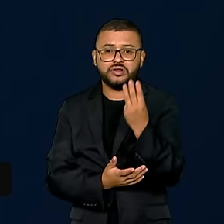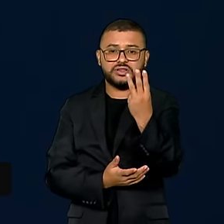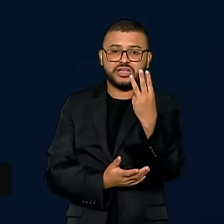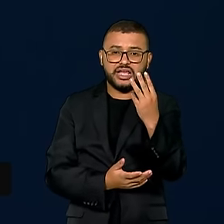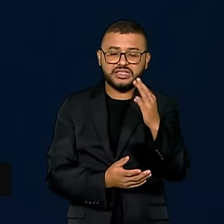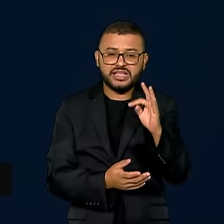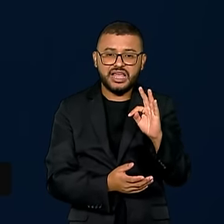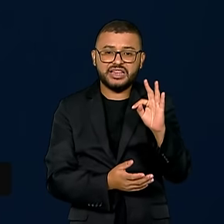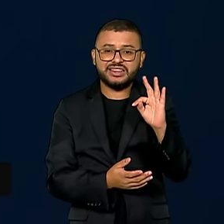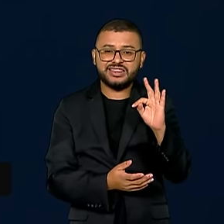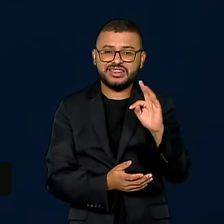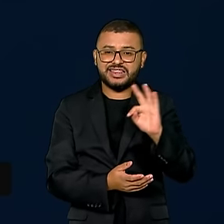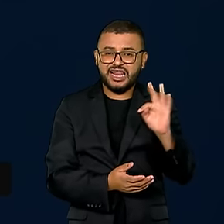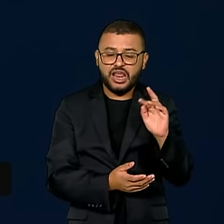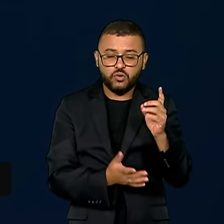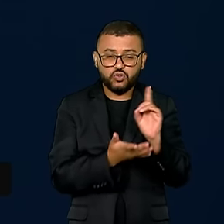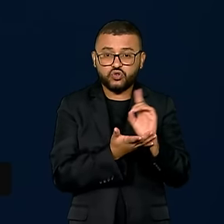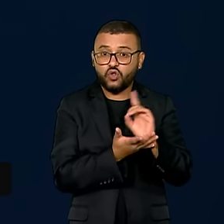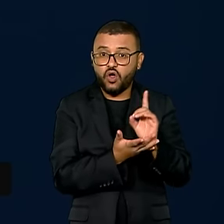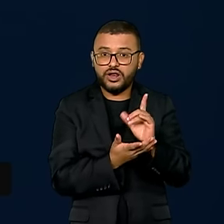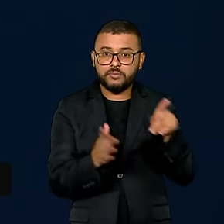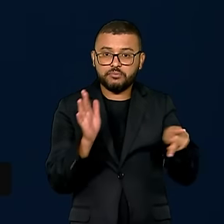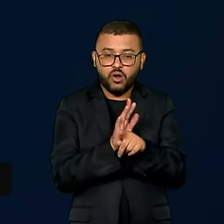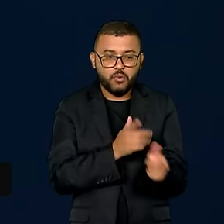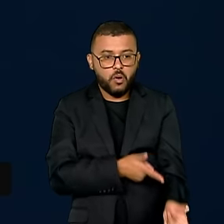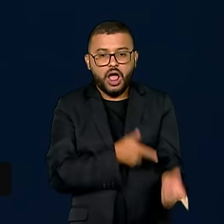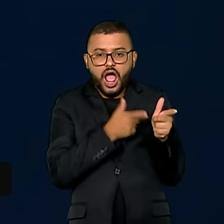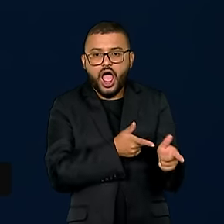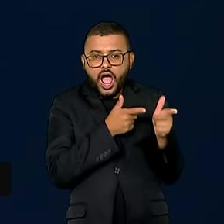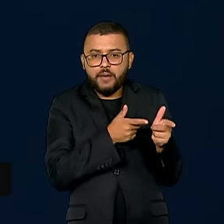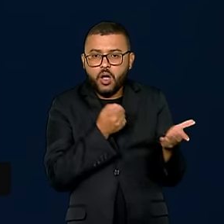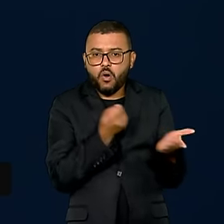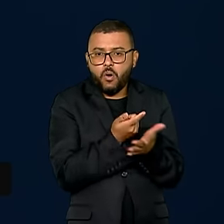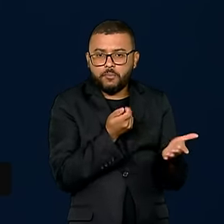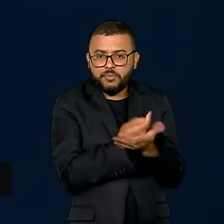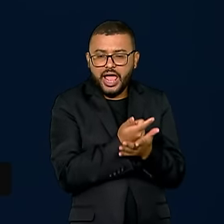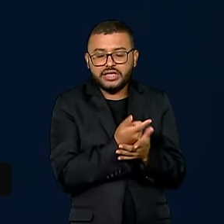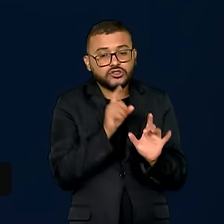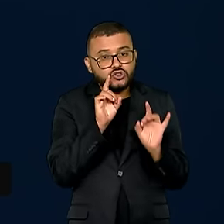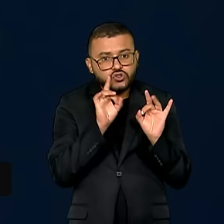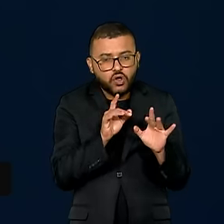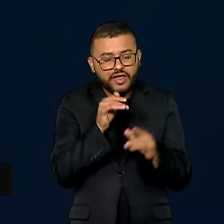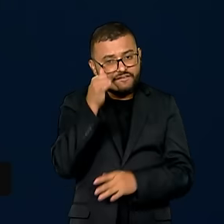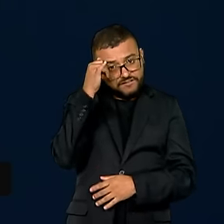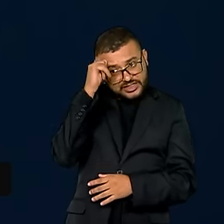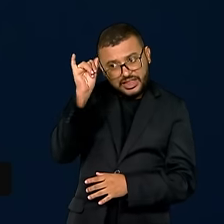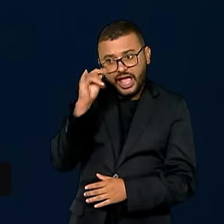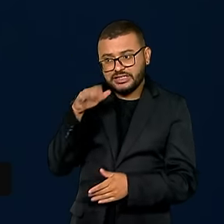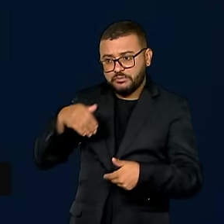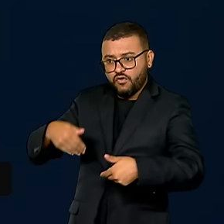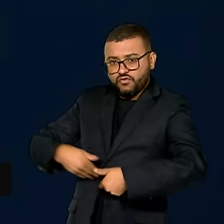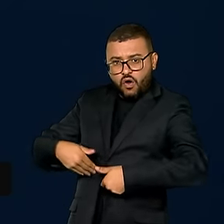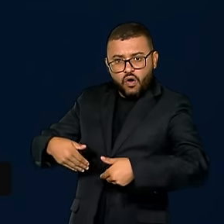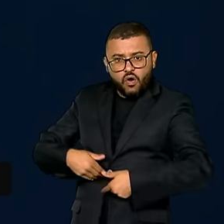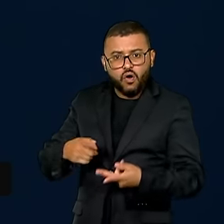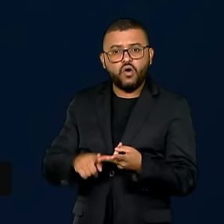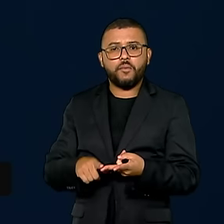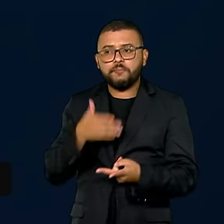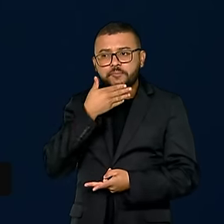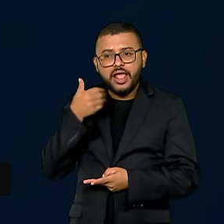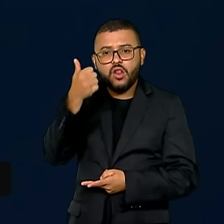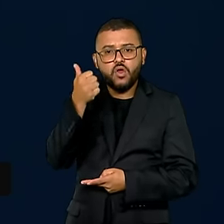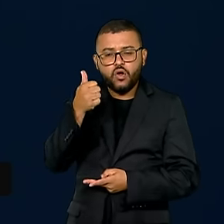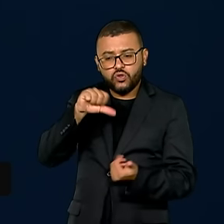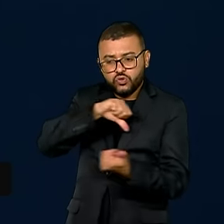milhões de dólares em armas, quantias que poderiam ser investidas no combate à fome e no enfrentamento